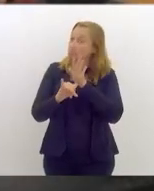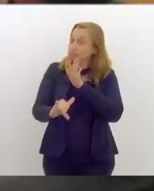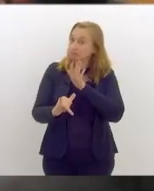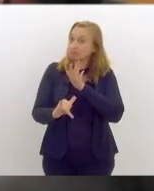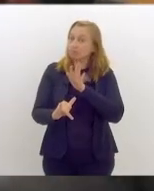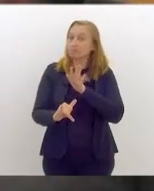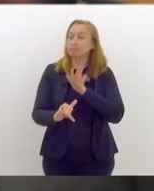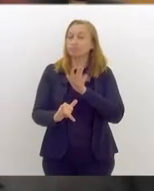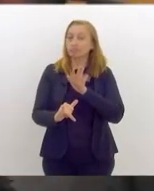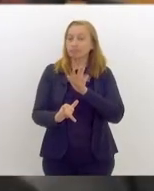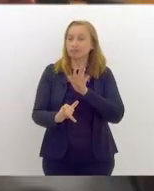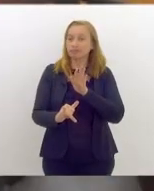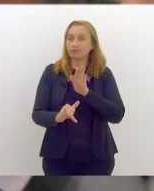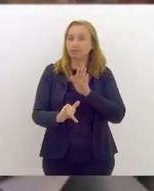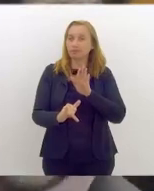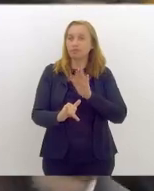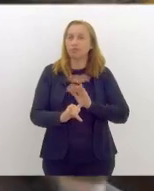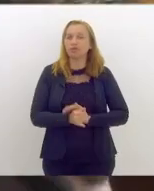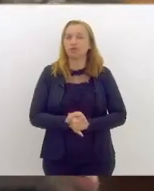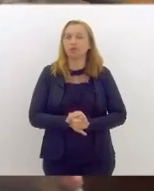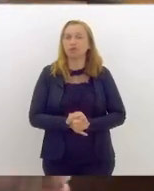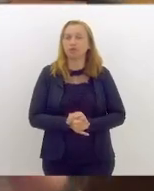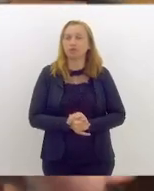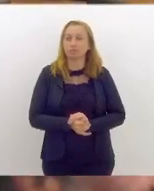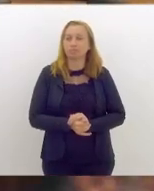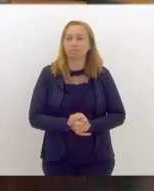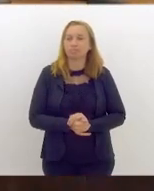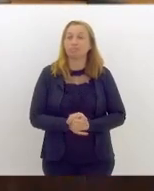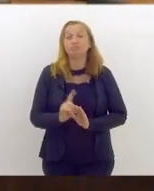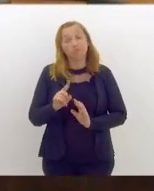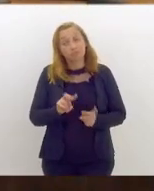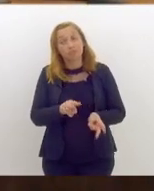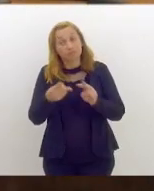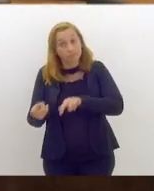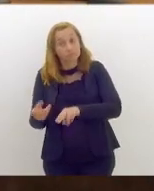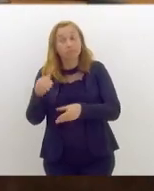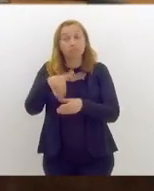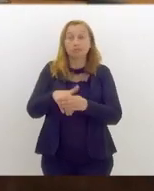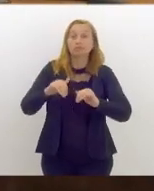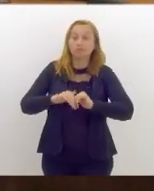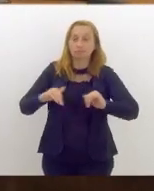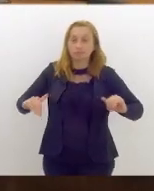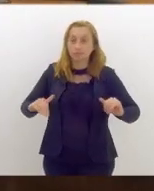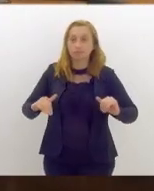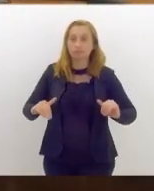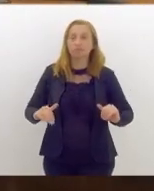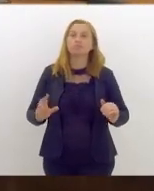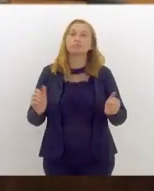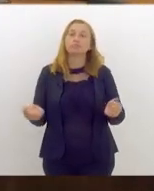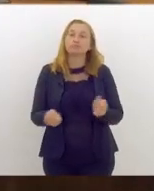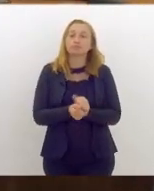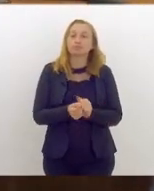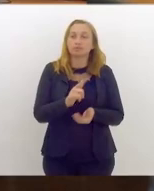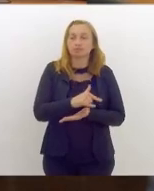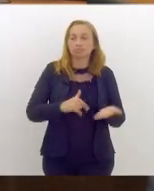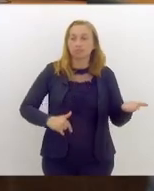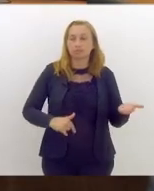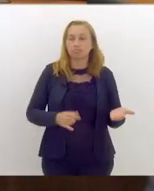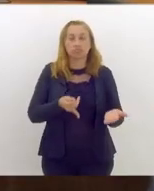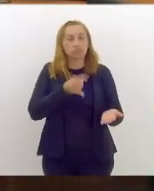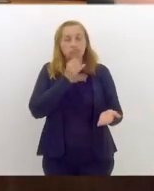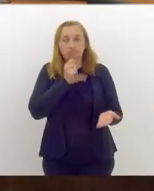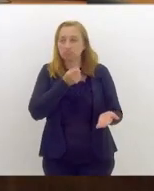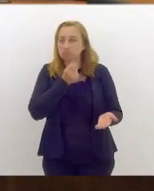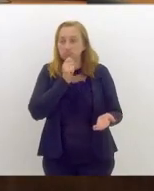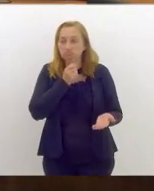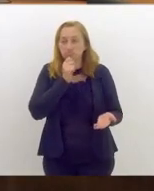não Não me coloque responsabilidade que eu não tenho Eu encaminhei o voto em separado com os anexos nenhum anexo foi